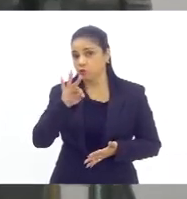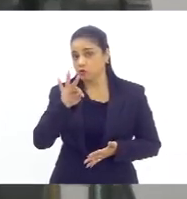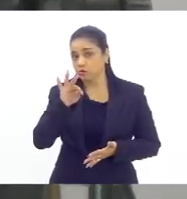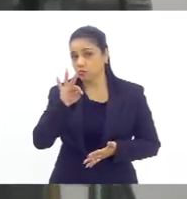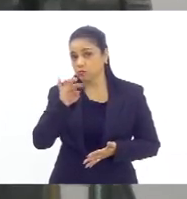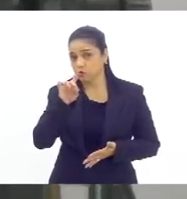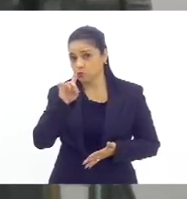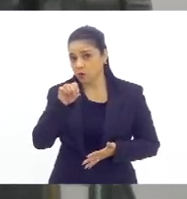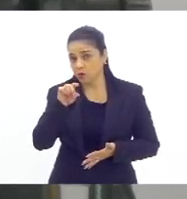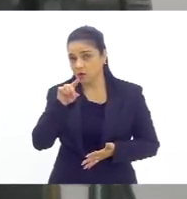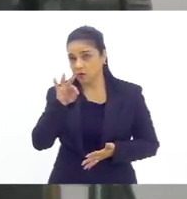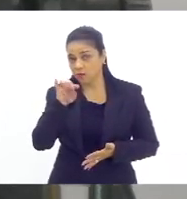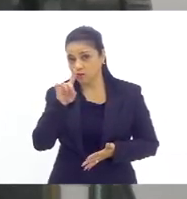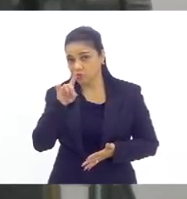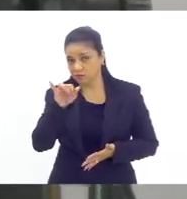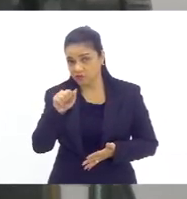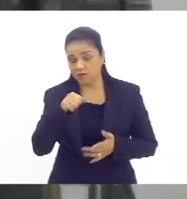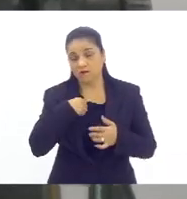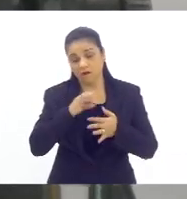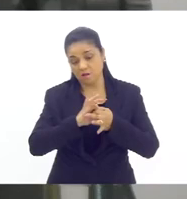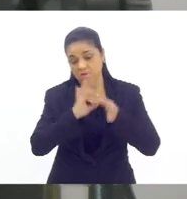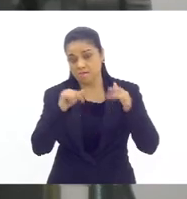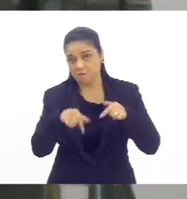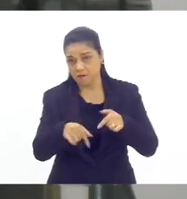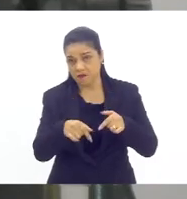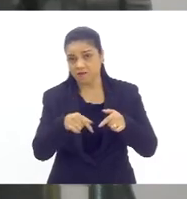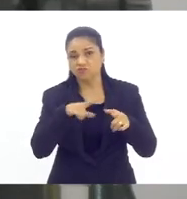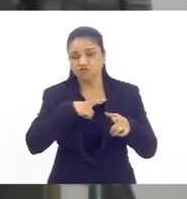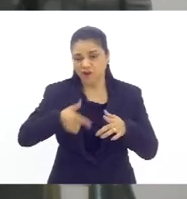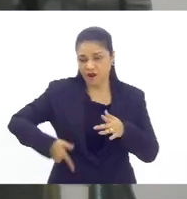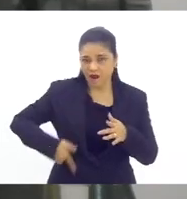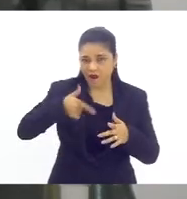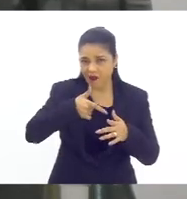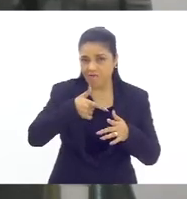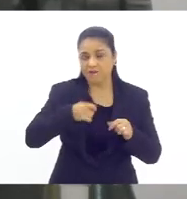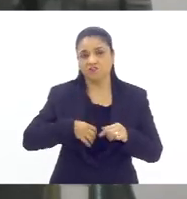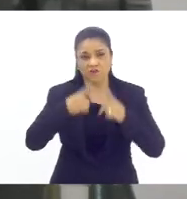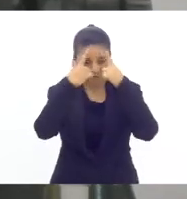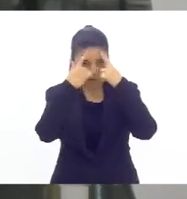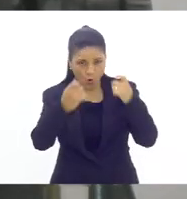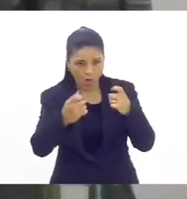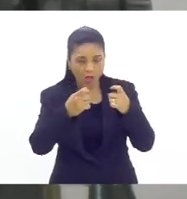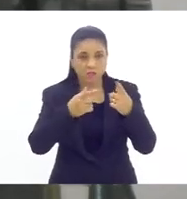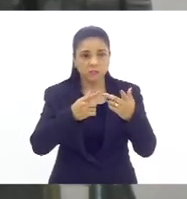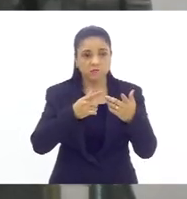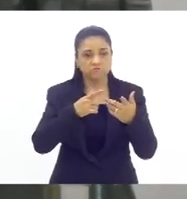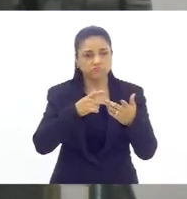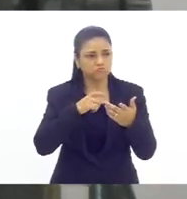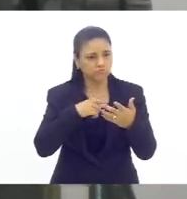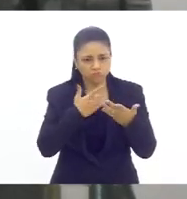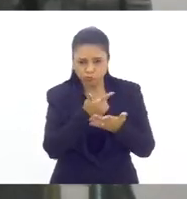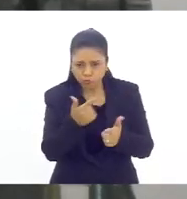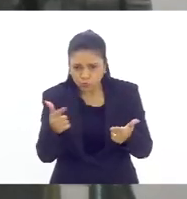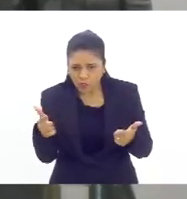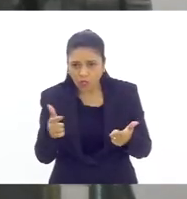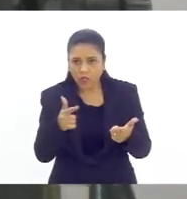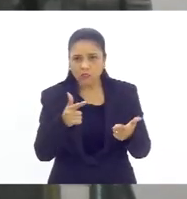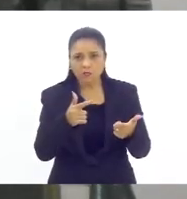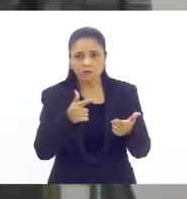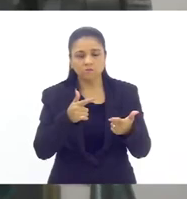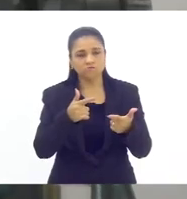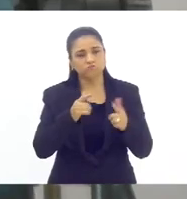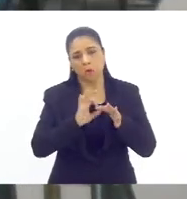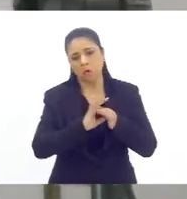juízes só vem cá é criminoso tinha arma tinha violência tá fechado não vai para casa responde qualquer coisa